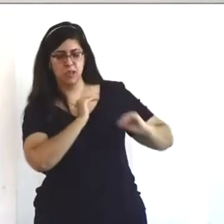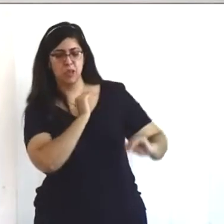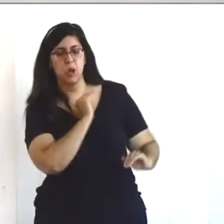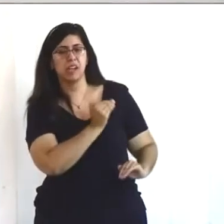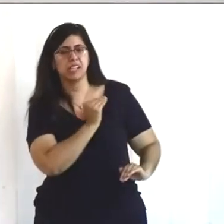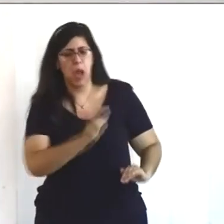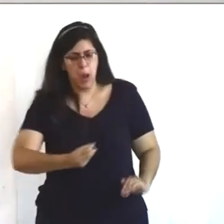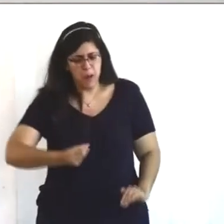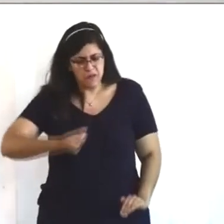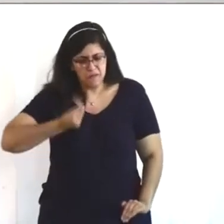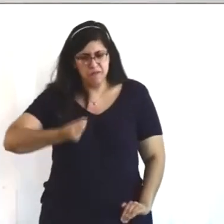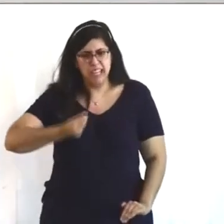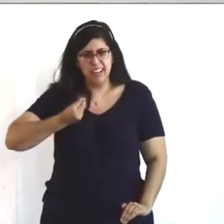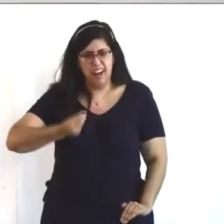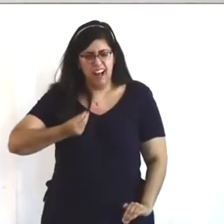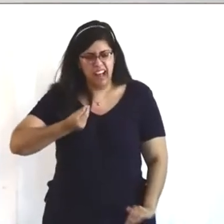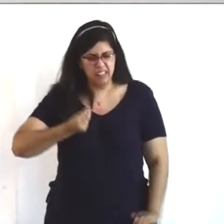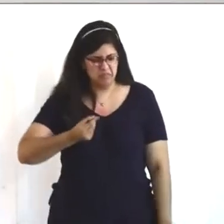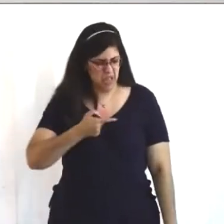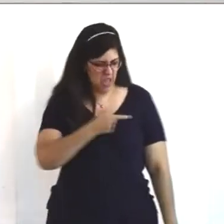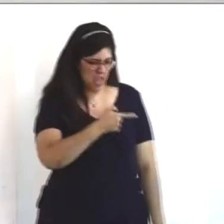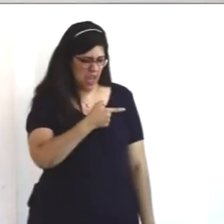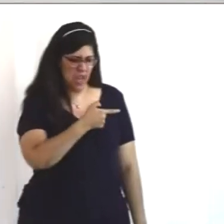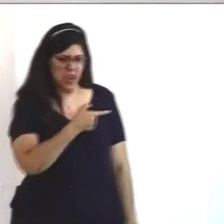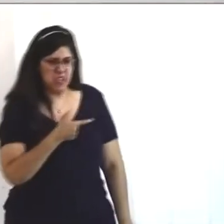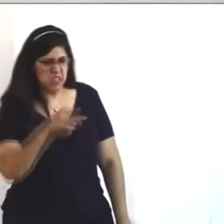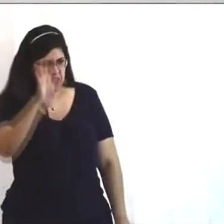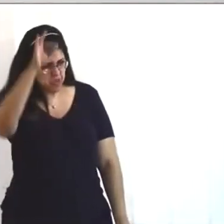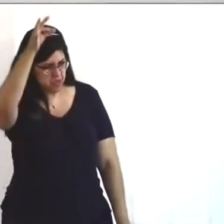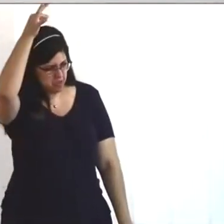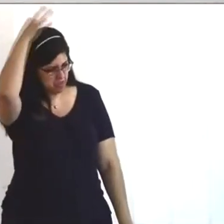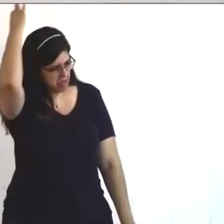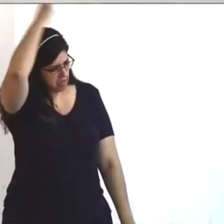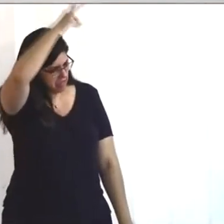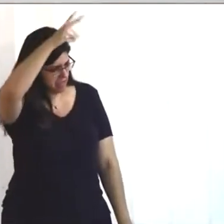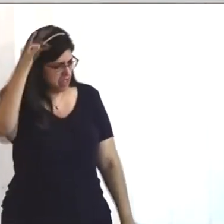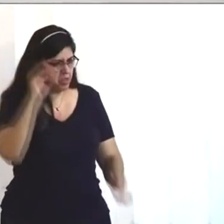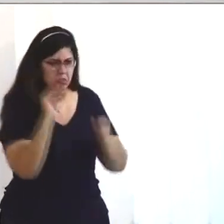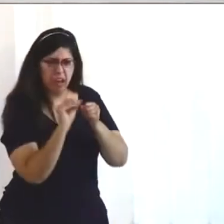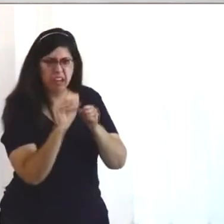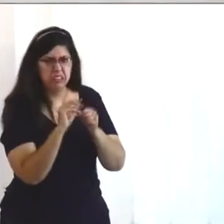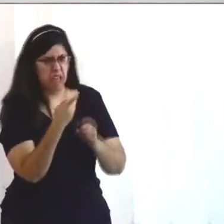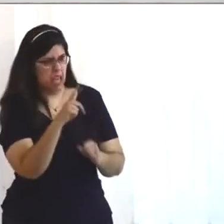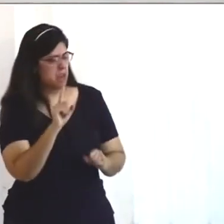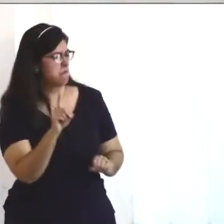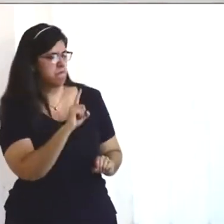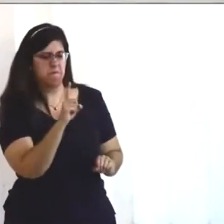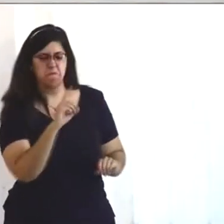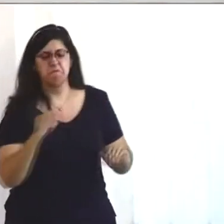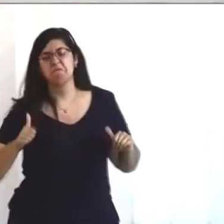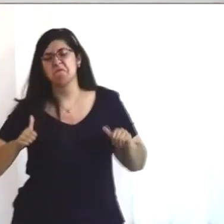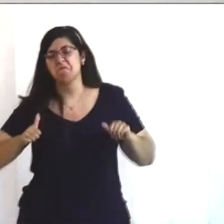E então isso fez com que eles, de tanta raiva, o apedrejassem e o matassem.